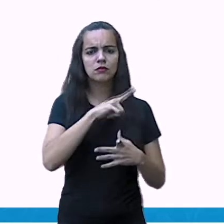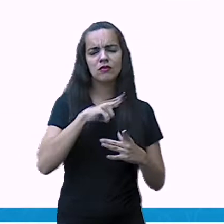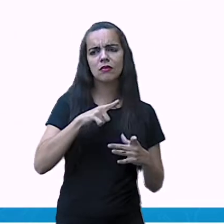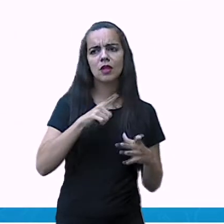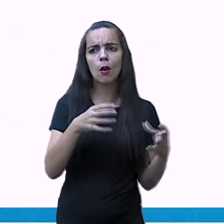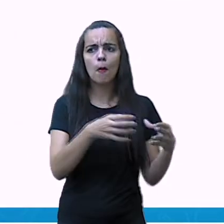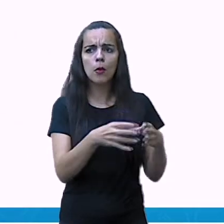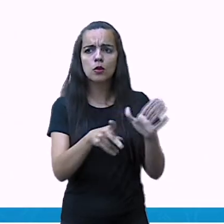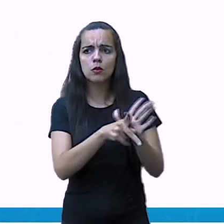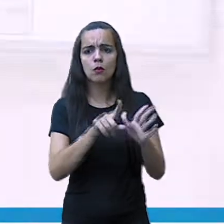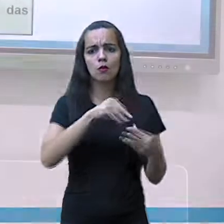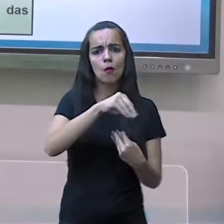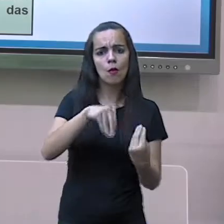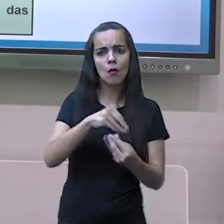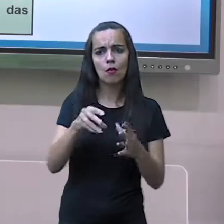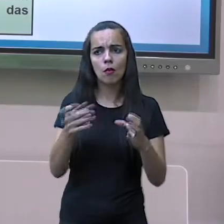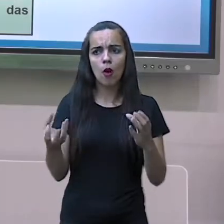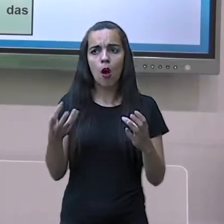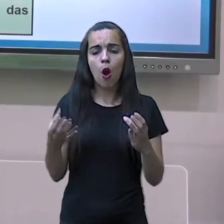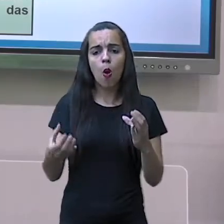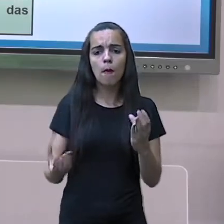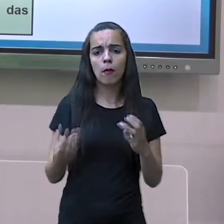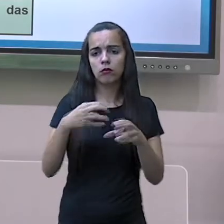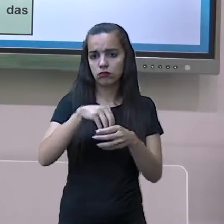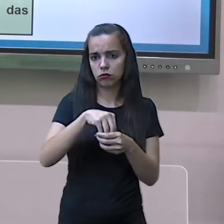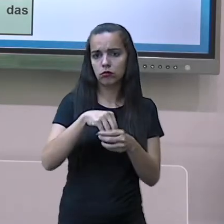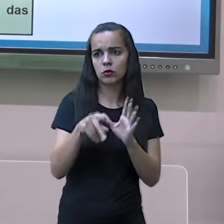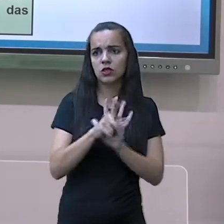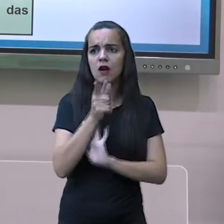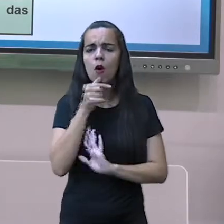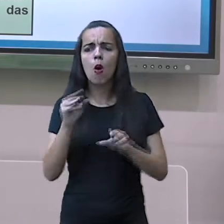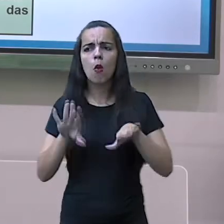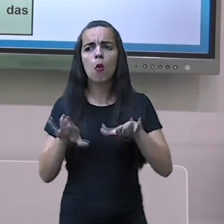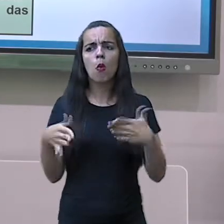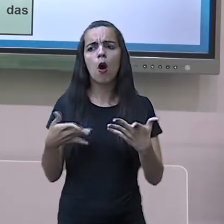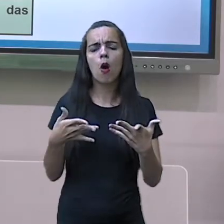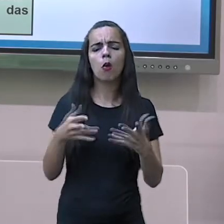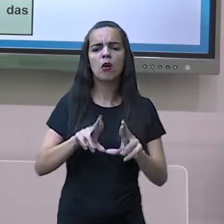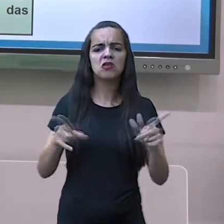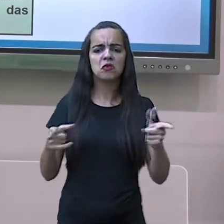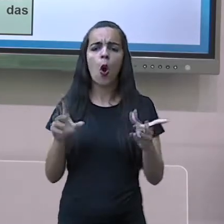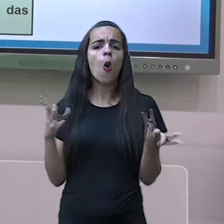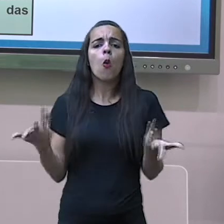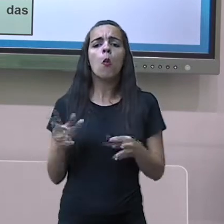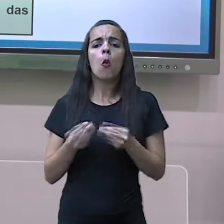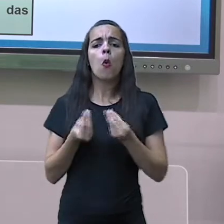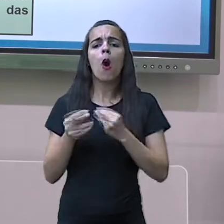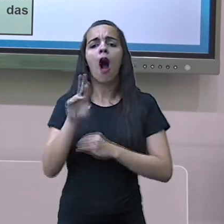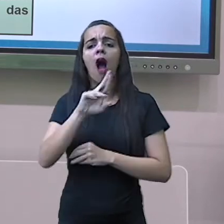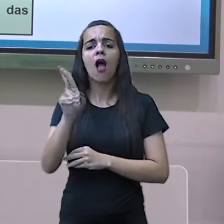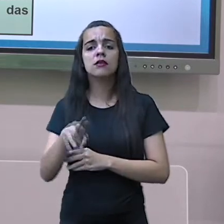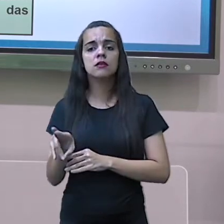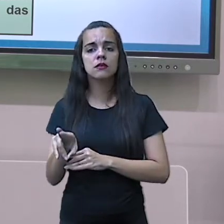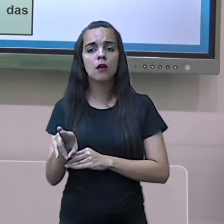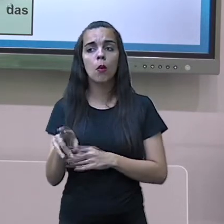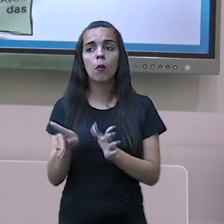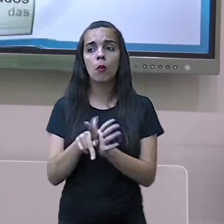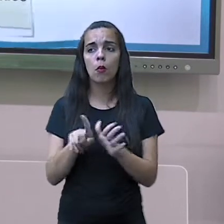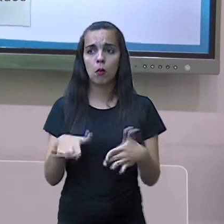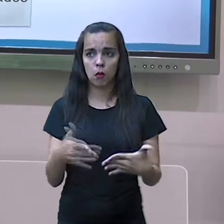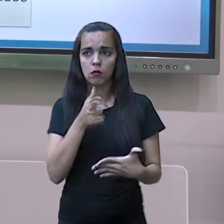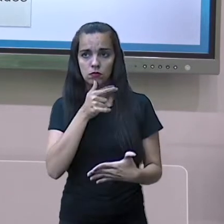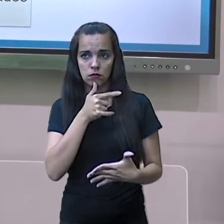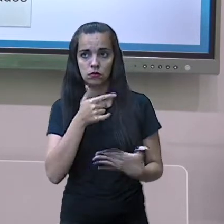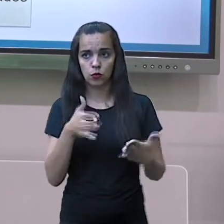diferenças, por que eles têm nomes diferentes? Qual é a razão? Aí nós vamos ter que voltar